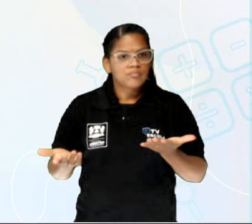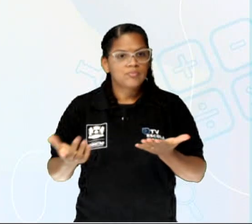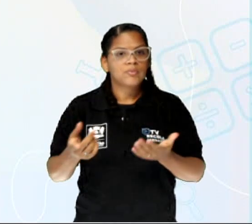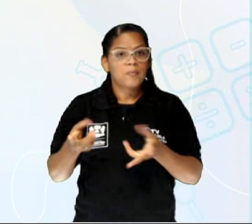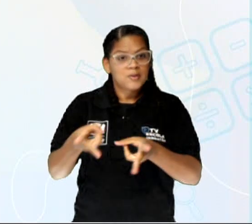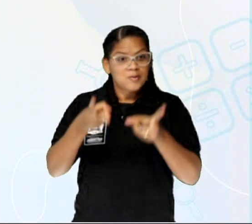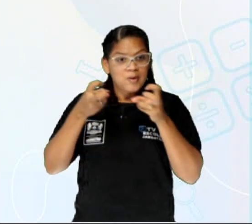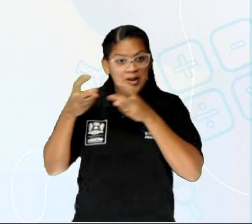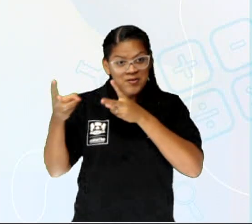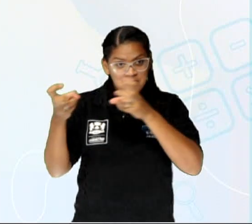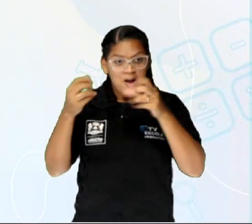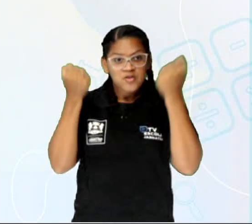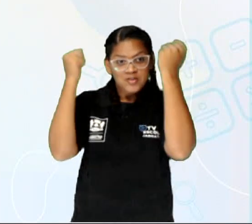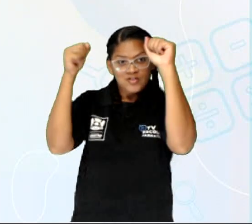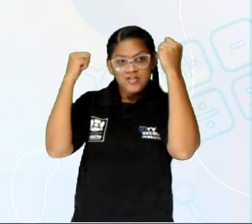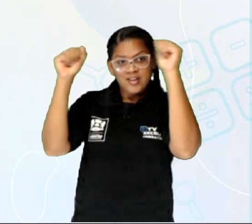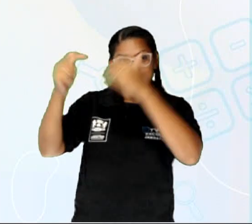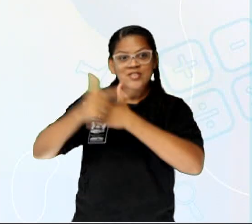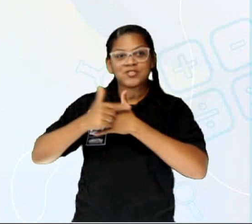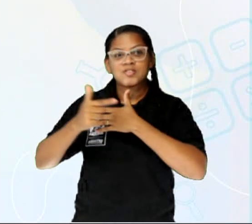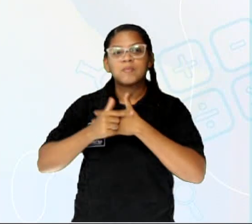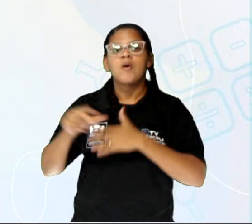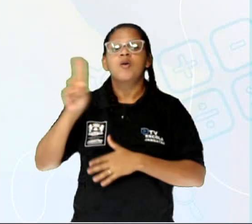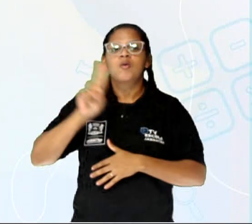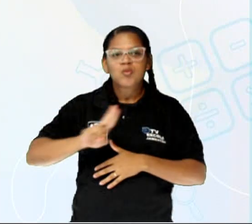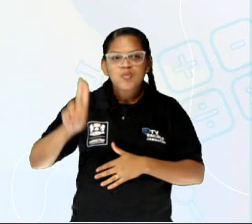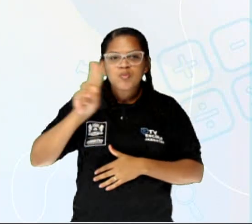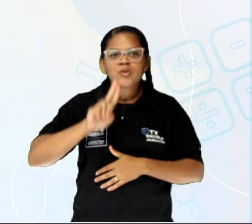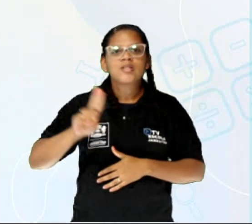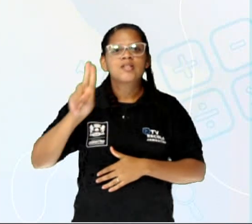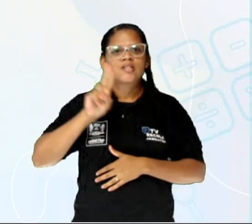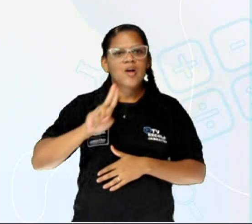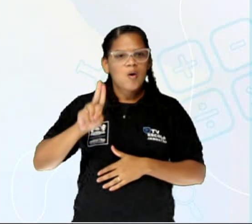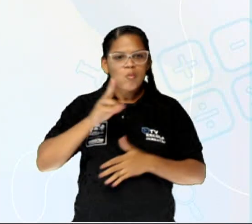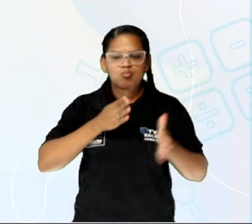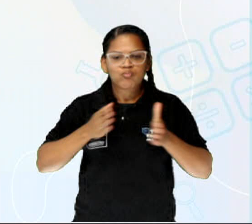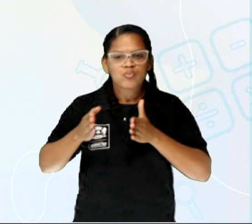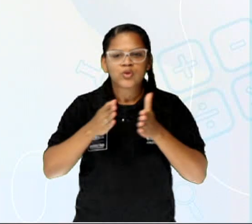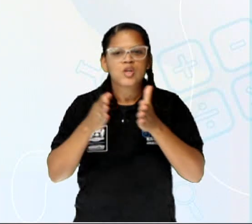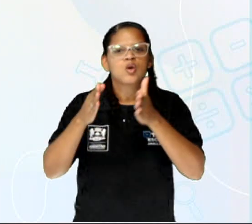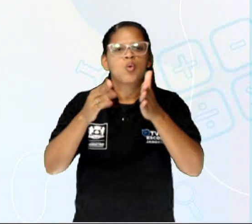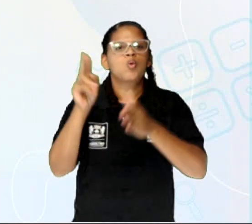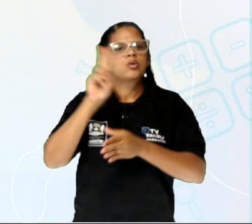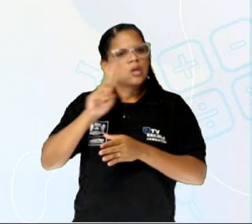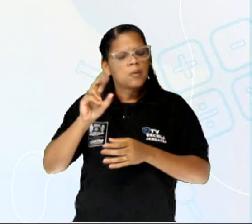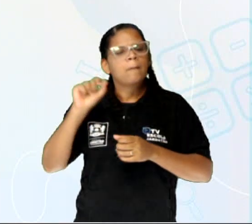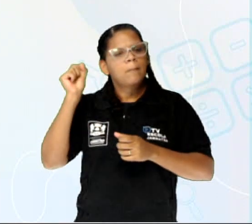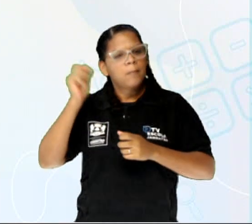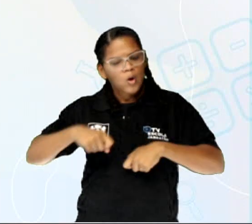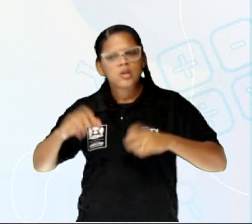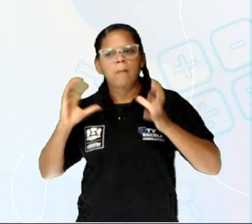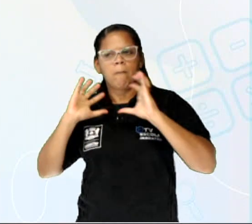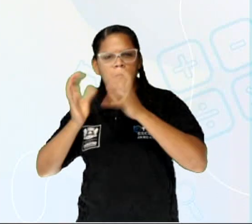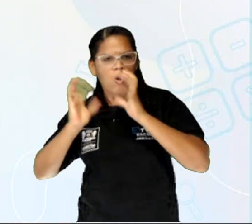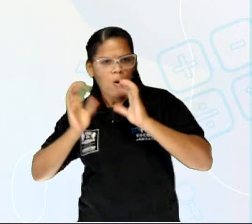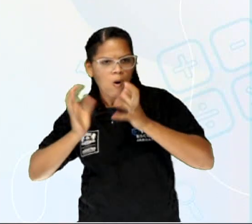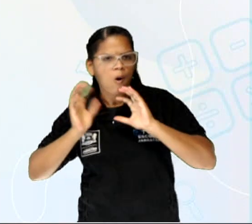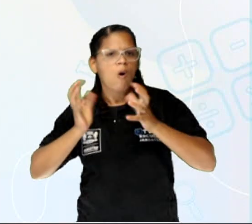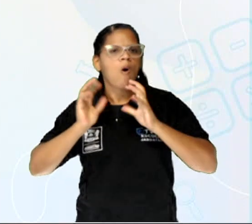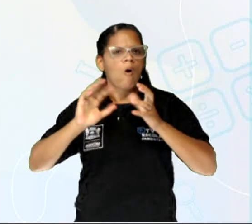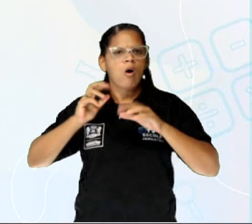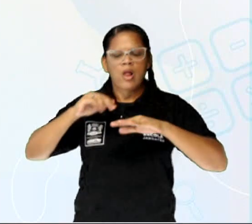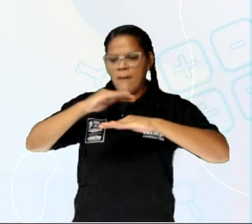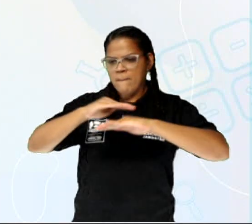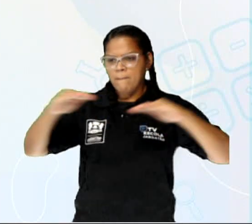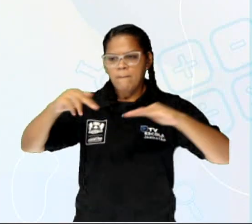ginástica funcional. Alguns usam esse circuito funcional, né, para até ajudar, usando bola, prancha, né, jump. São algumas